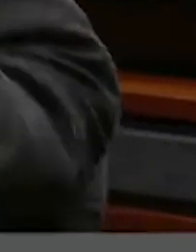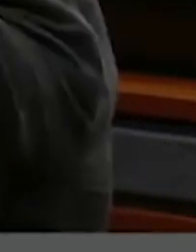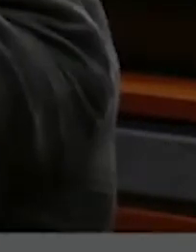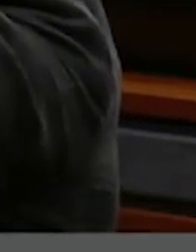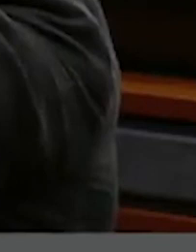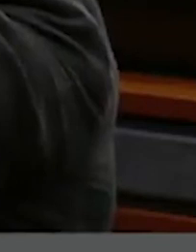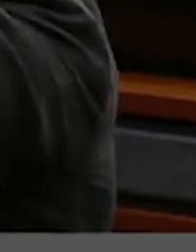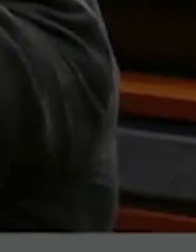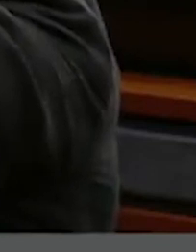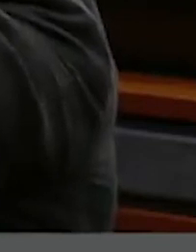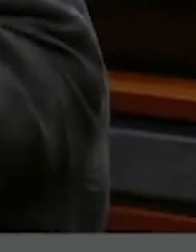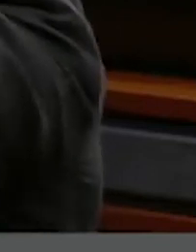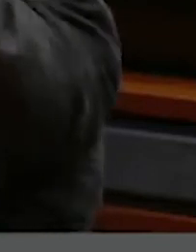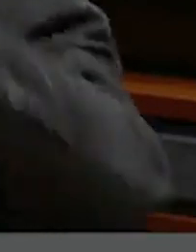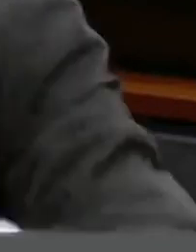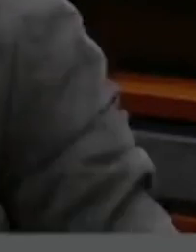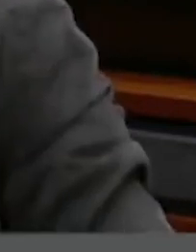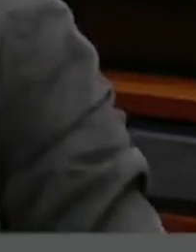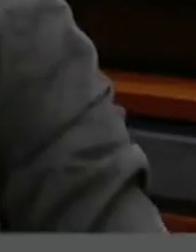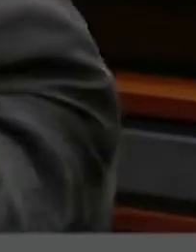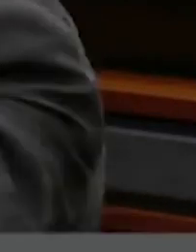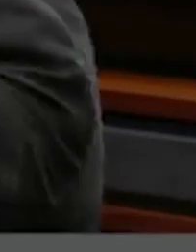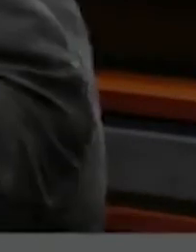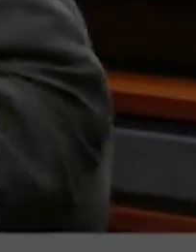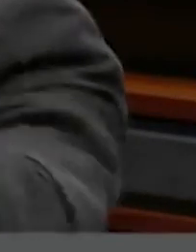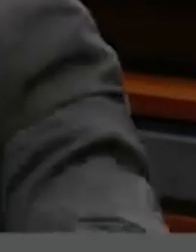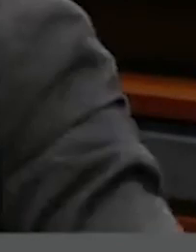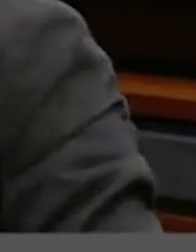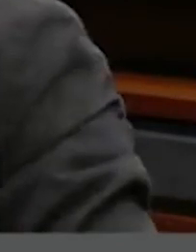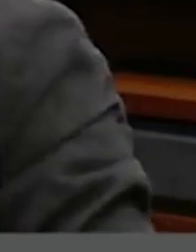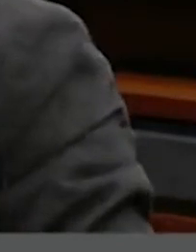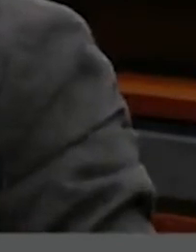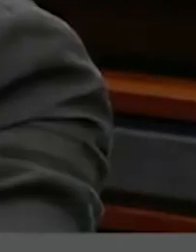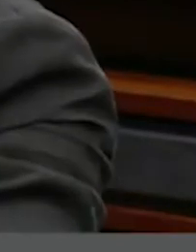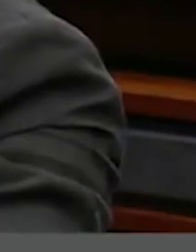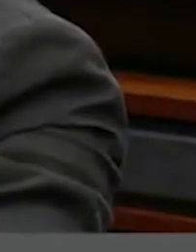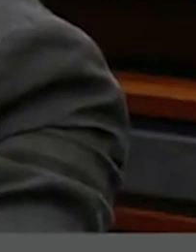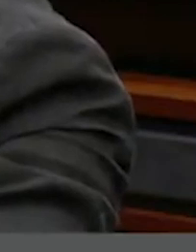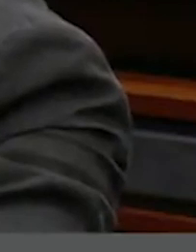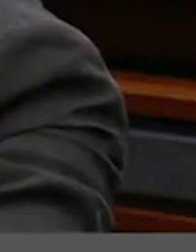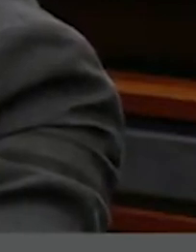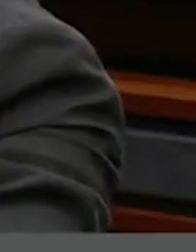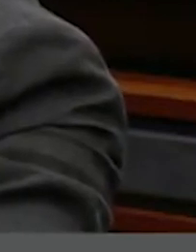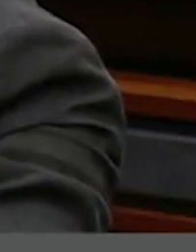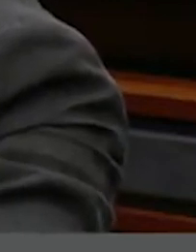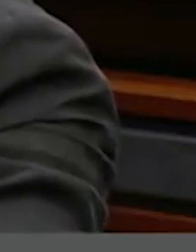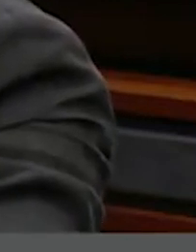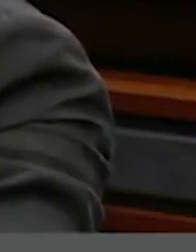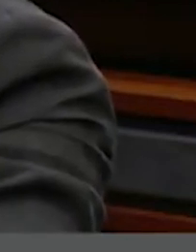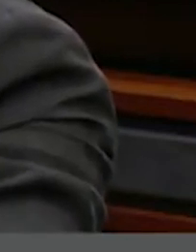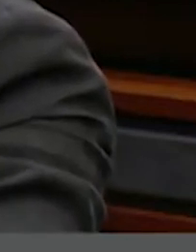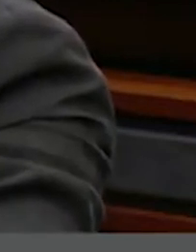As petroleiras deve ser o pontapé inicial, taxar imposto de renda. O projeto de